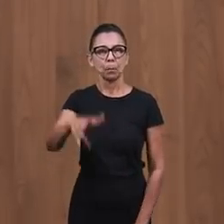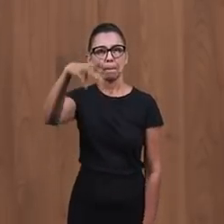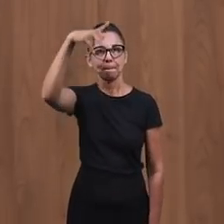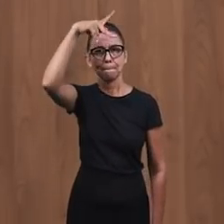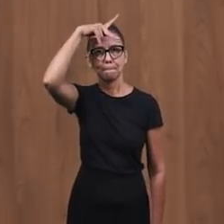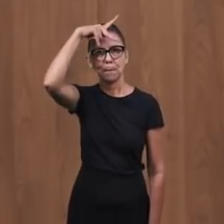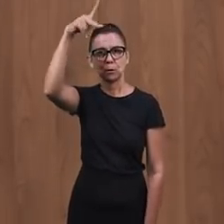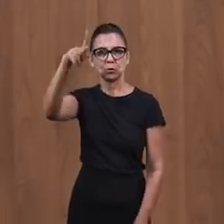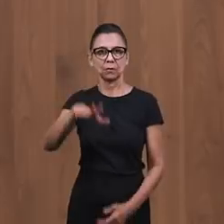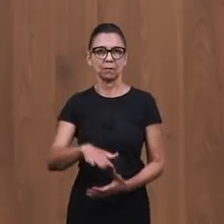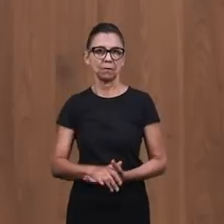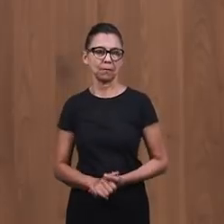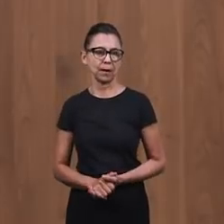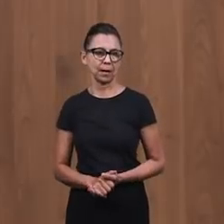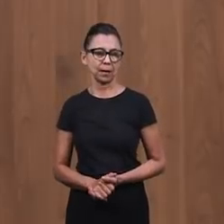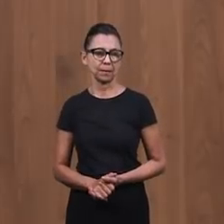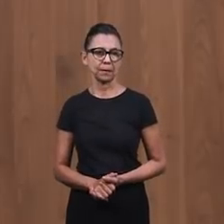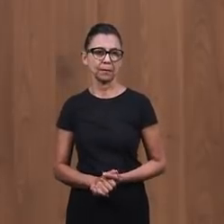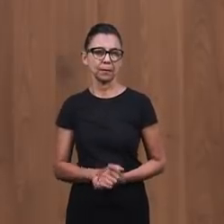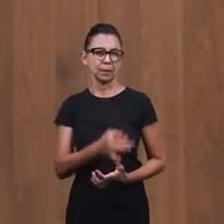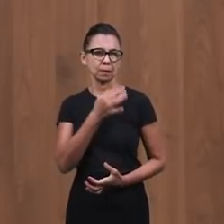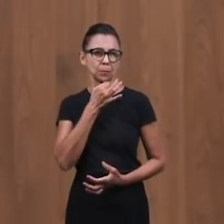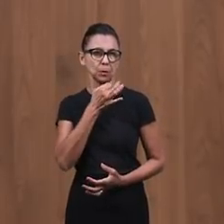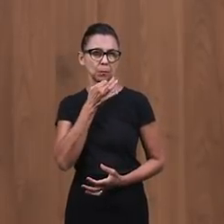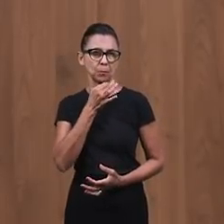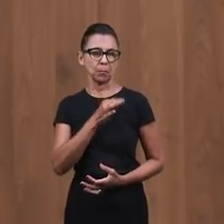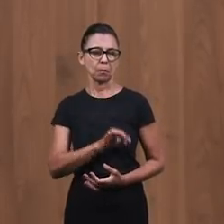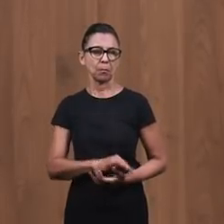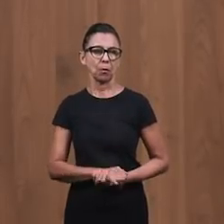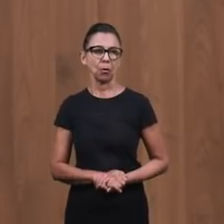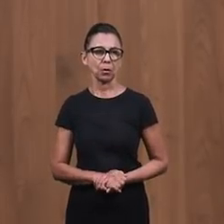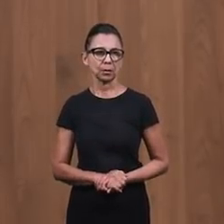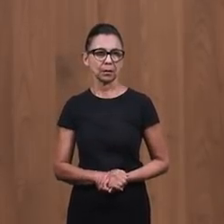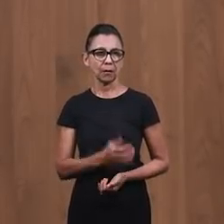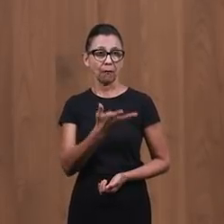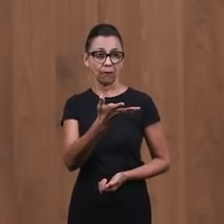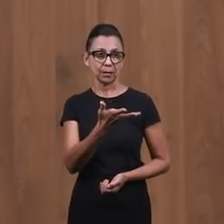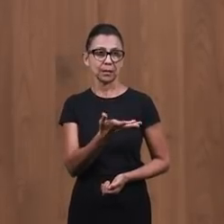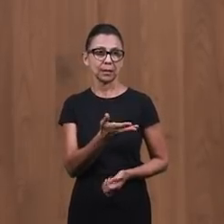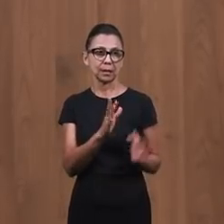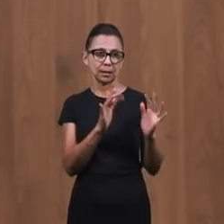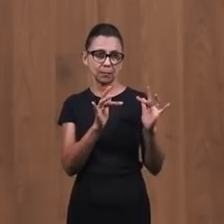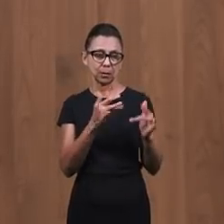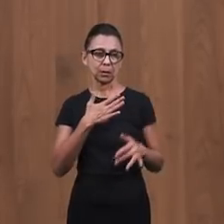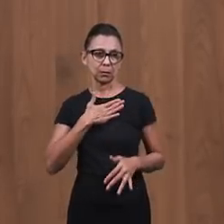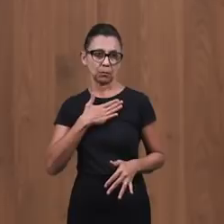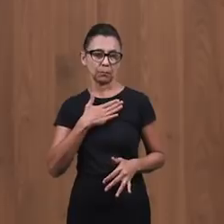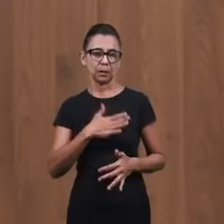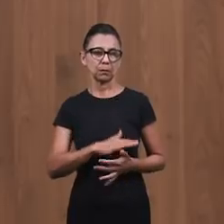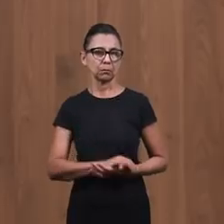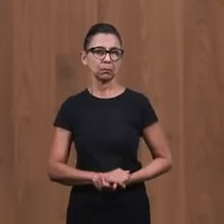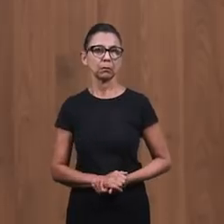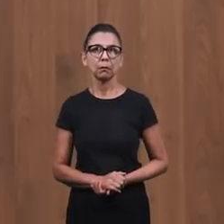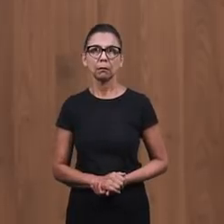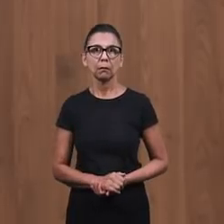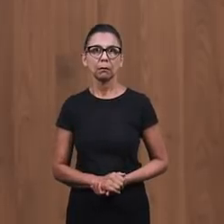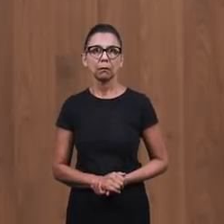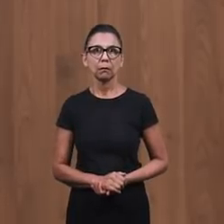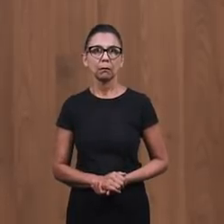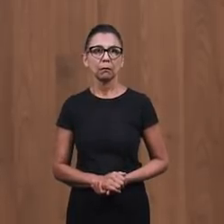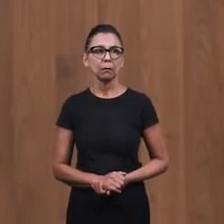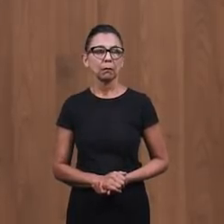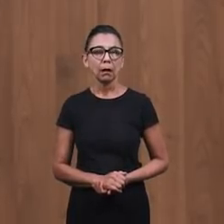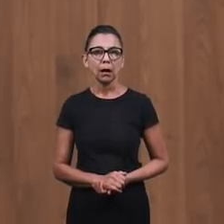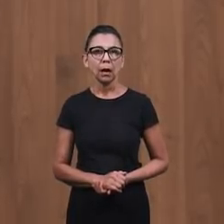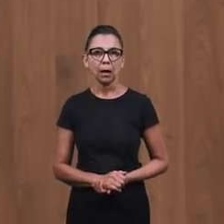fez uma proposta a José, que se José aceitasse, estaria pecando contra Deus. A